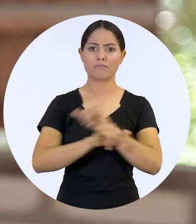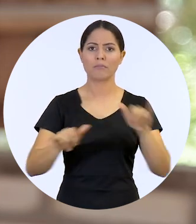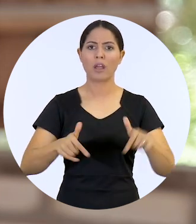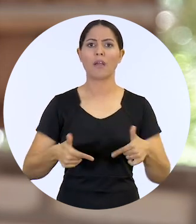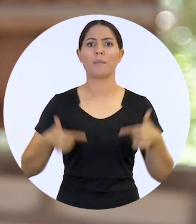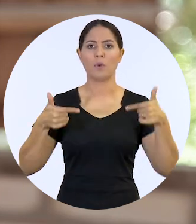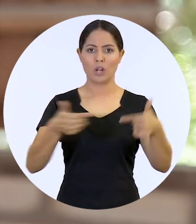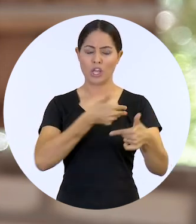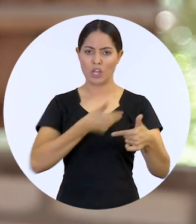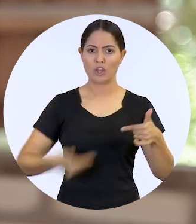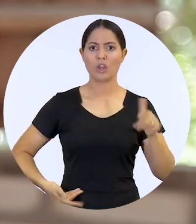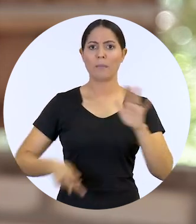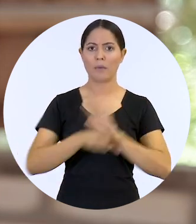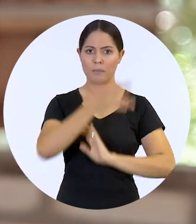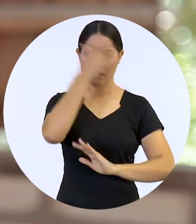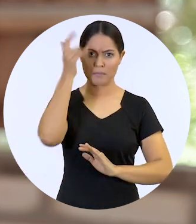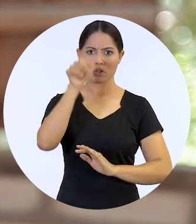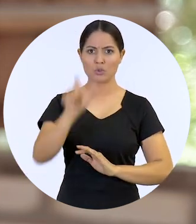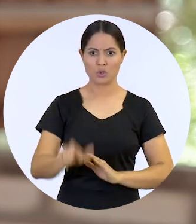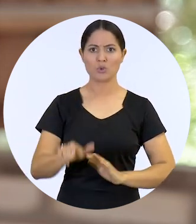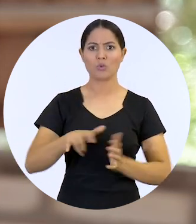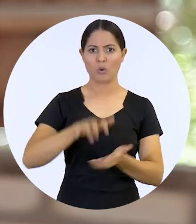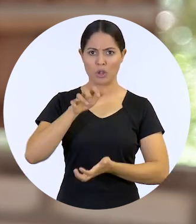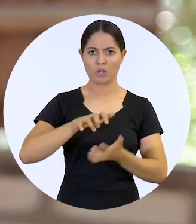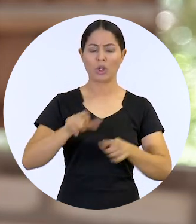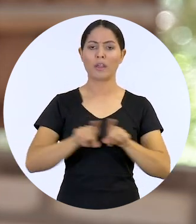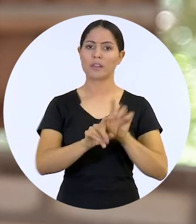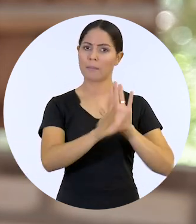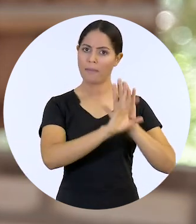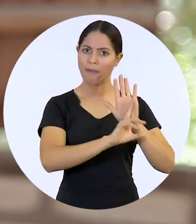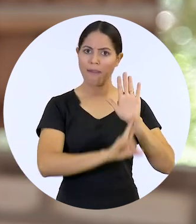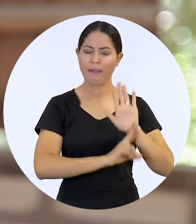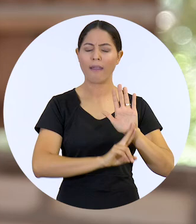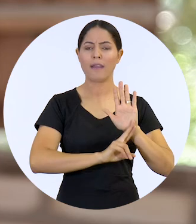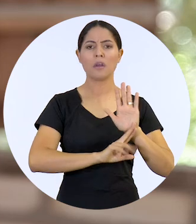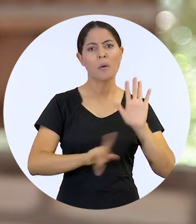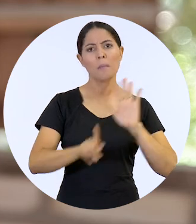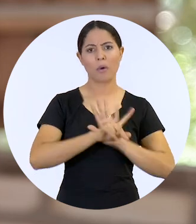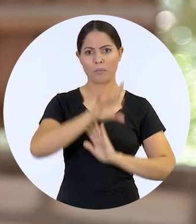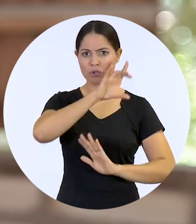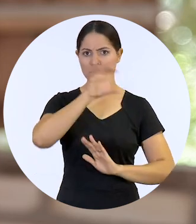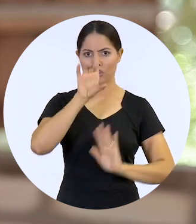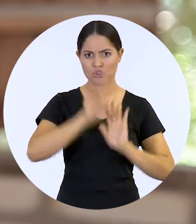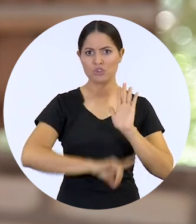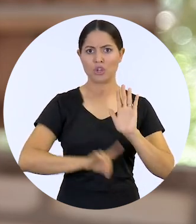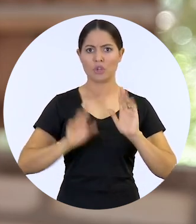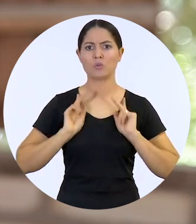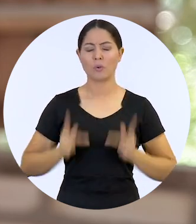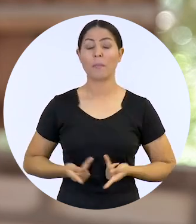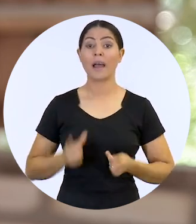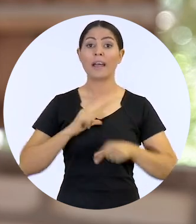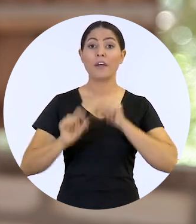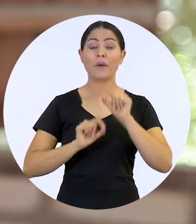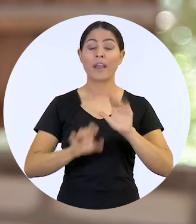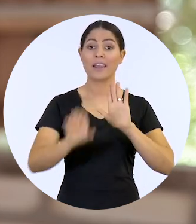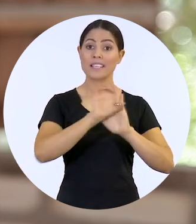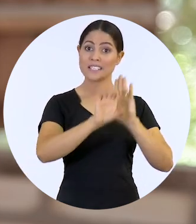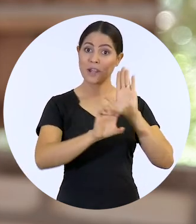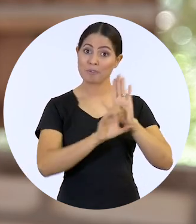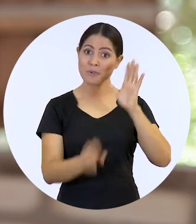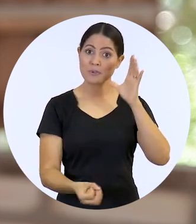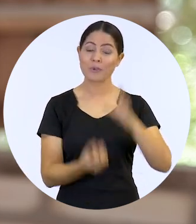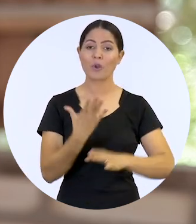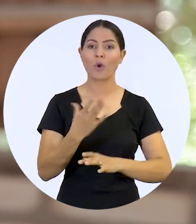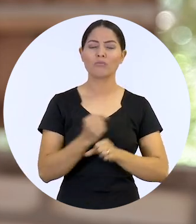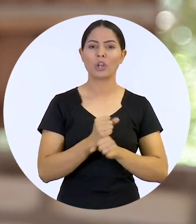Política Nacional do Idoso, nas regras e nos princípios dos direitos humanos, nós tivemos o nosso estatuto que